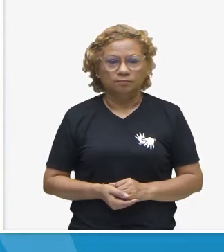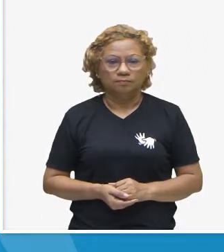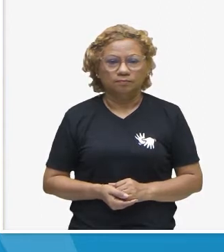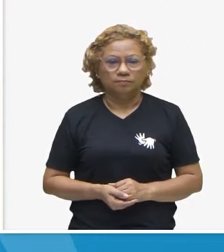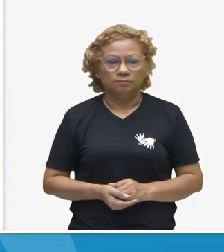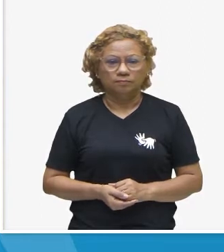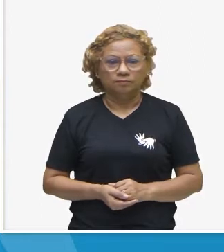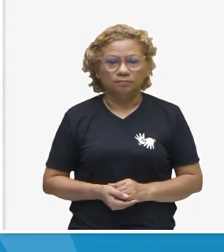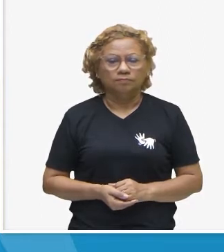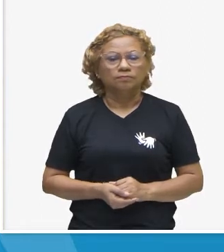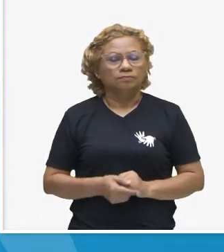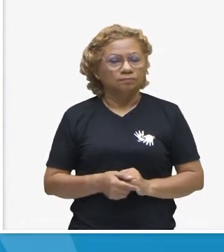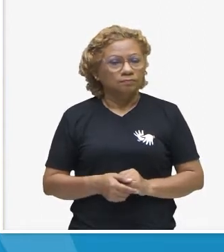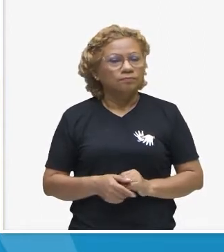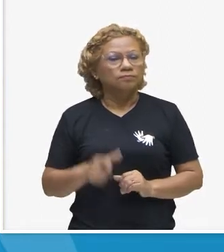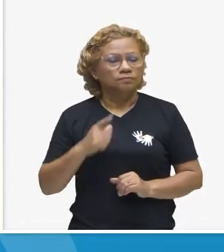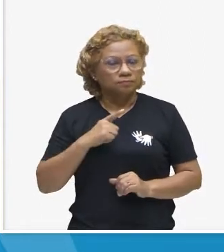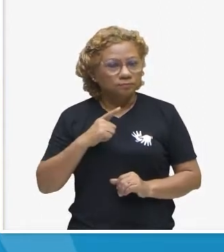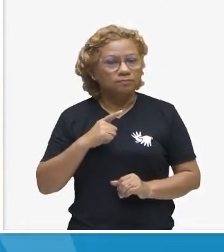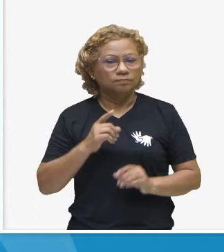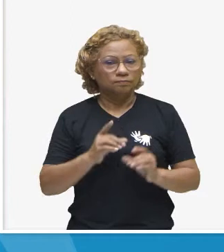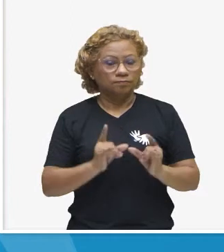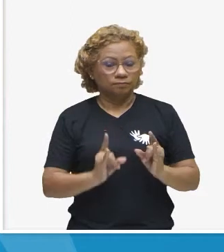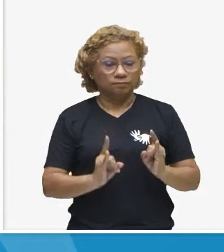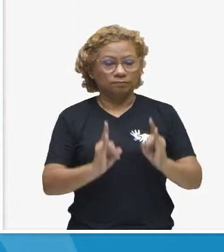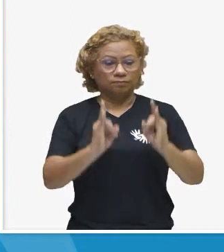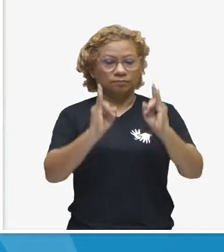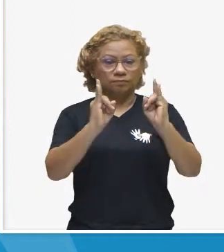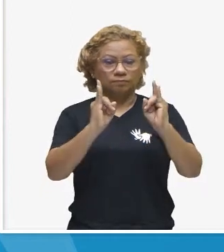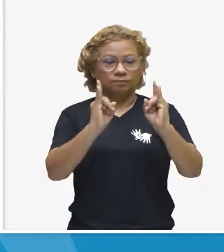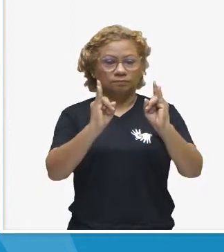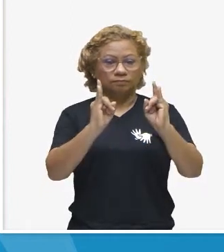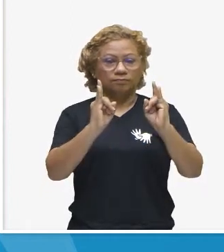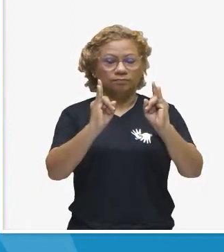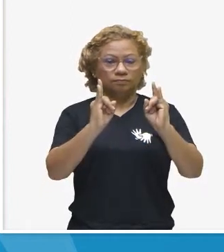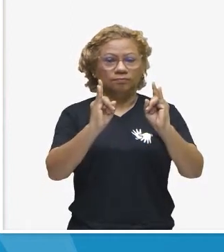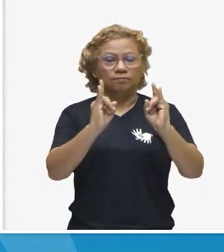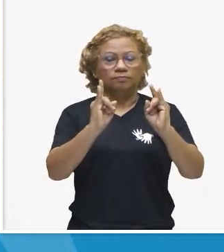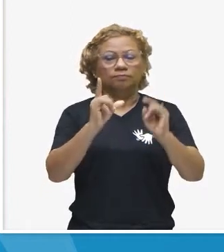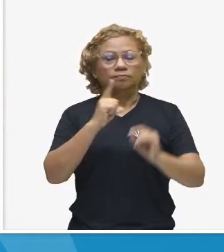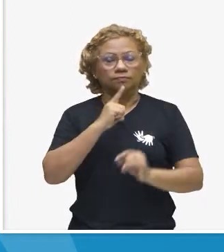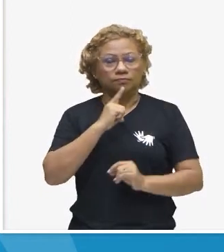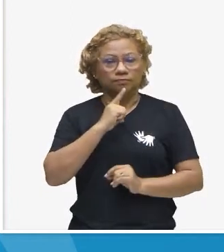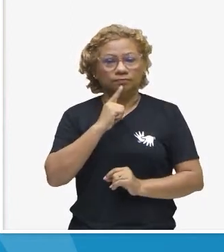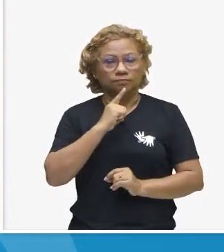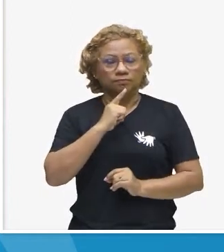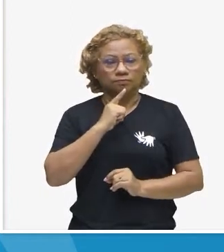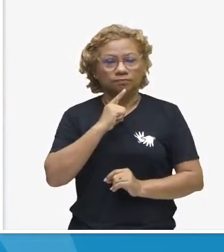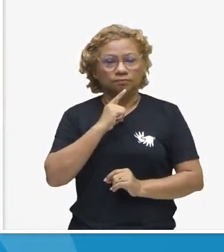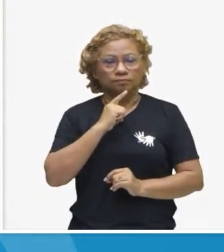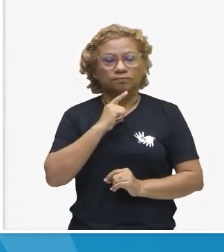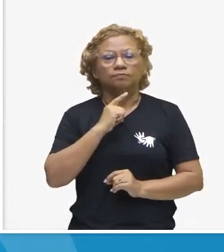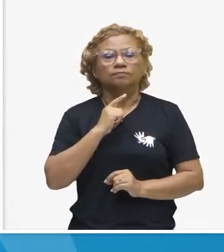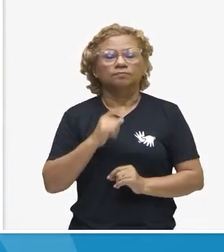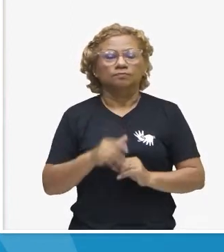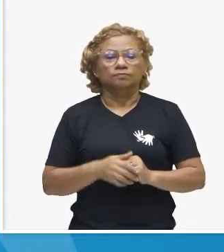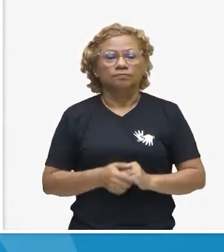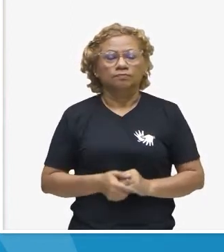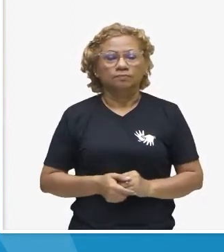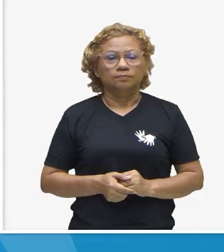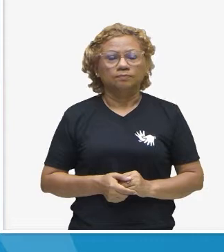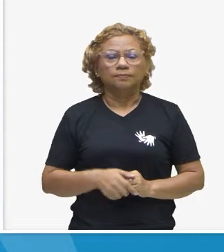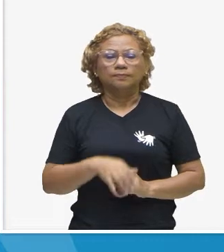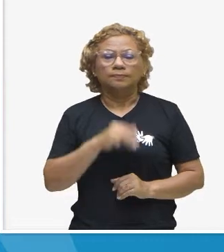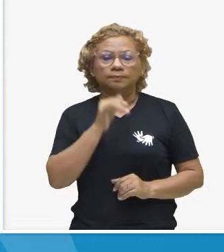um prédio e tem vários andares. Então você tem os apartamentos, onde as pessoas residem. Então, por exemplo,